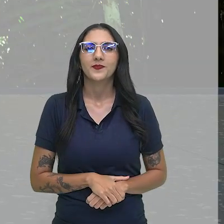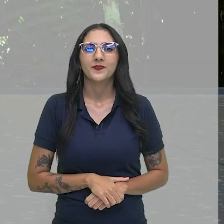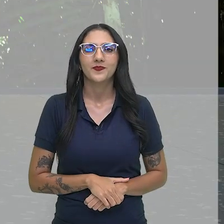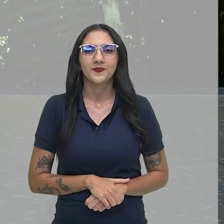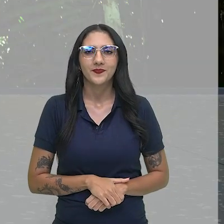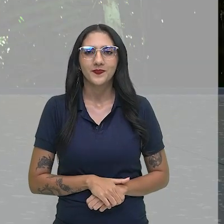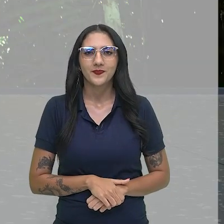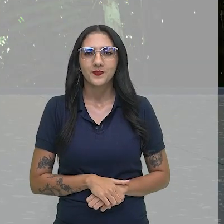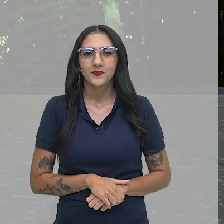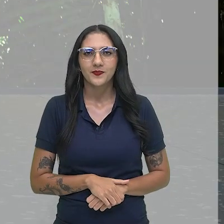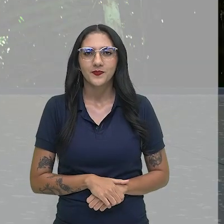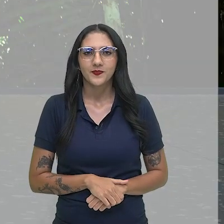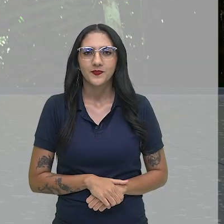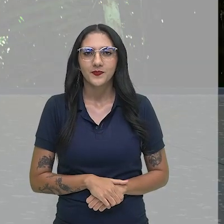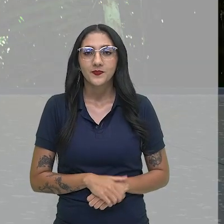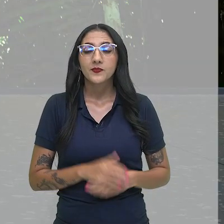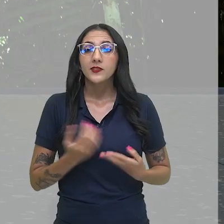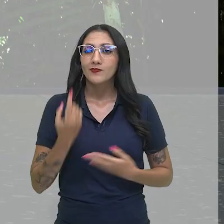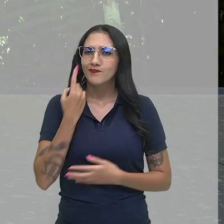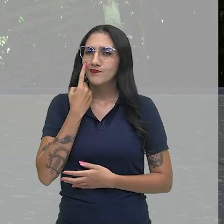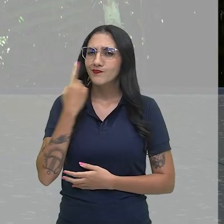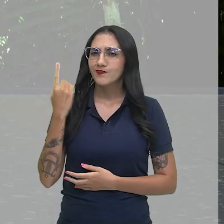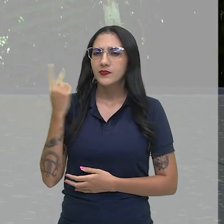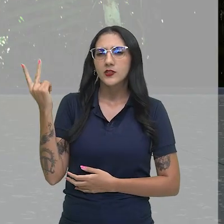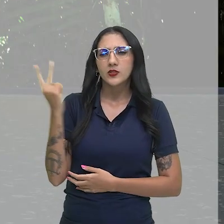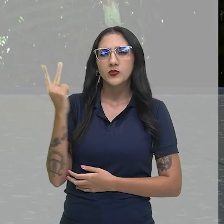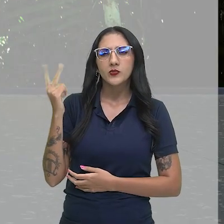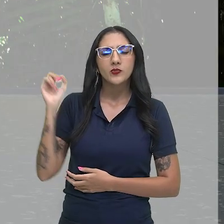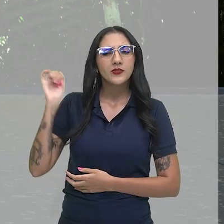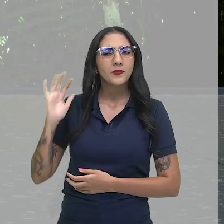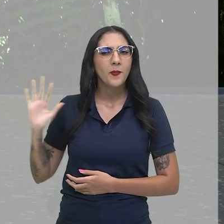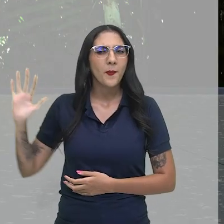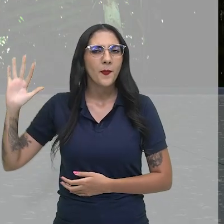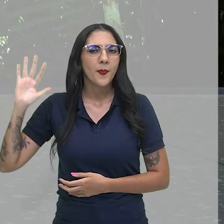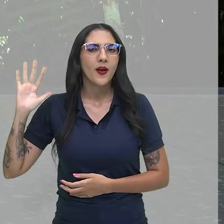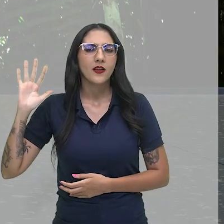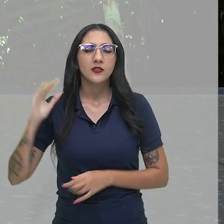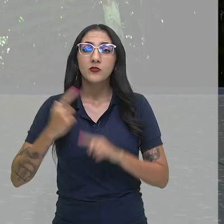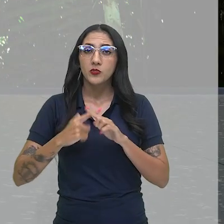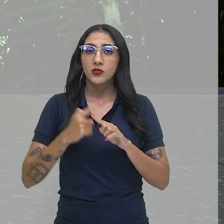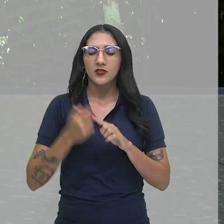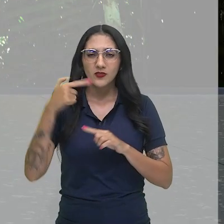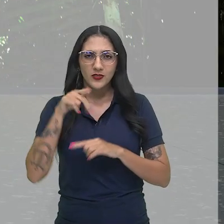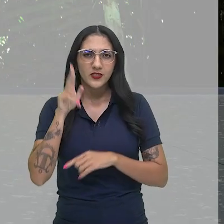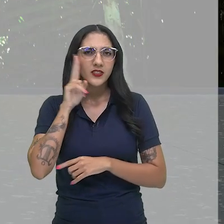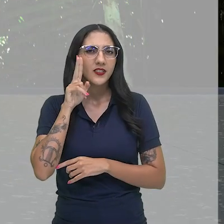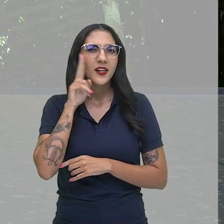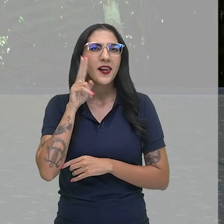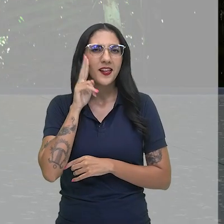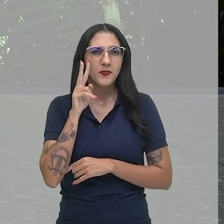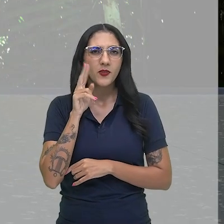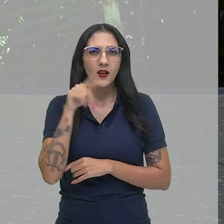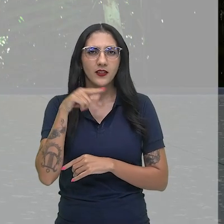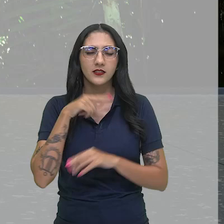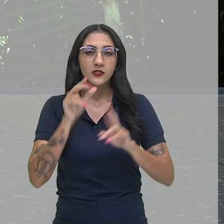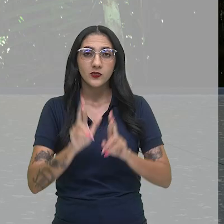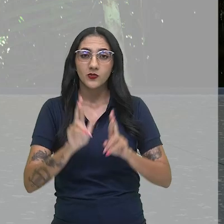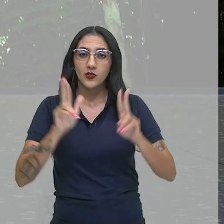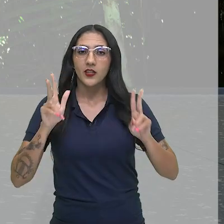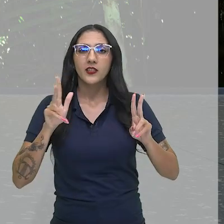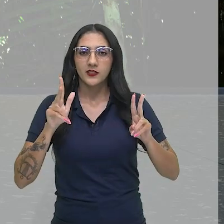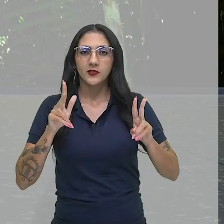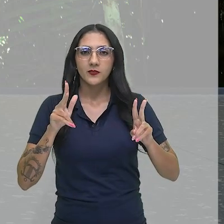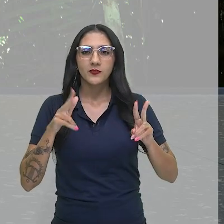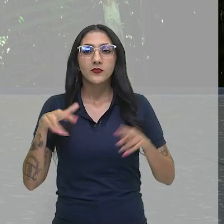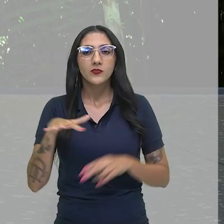Então, olha só, nós temos aqui essas duas imagens, porque nós iniciamos a nossa aula fazendo aí a diferença. De um lado